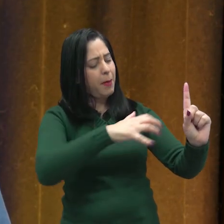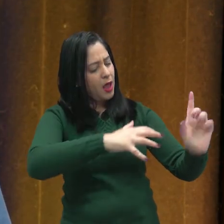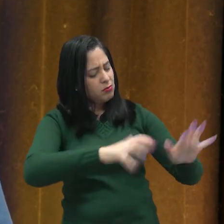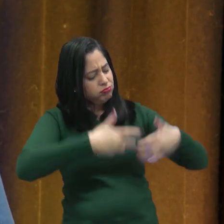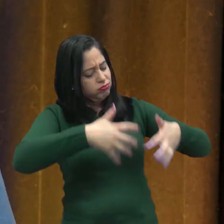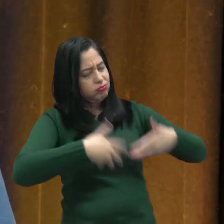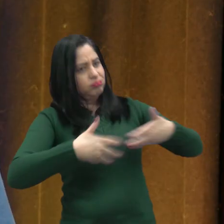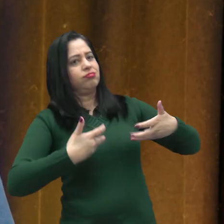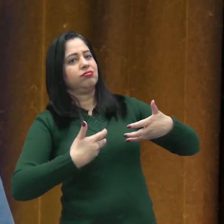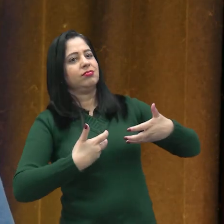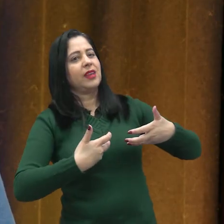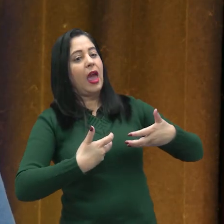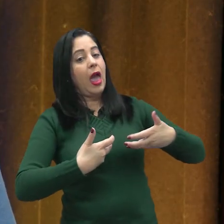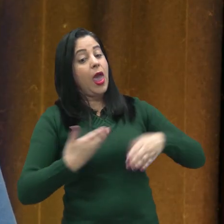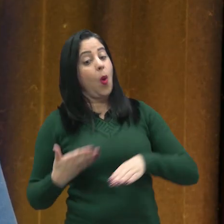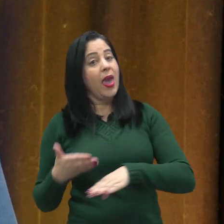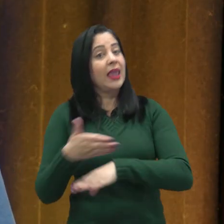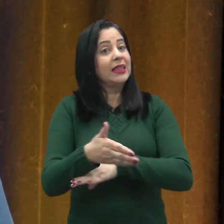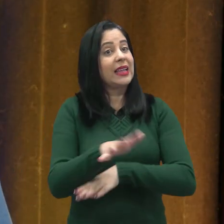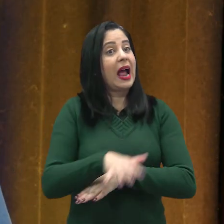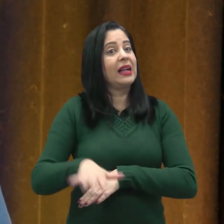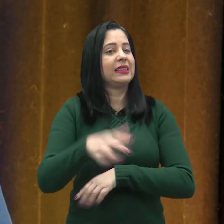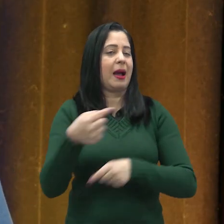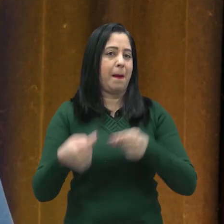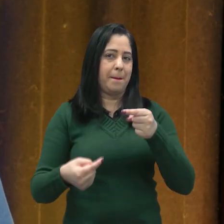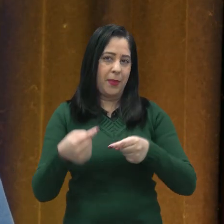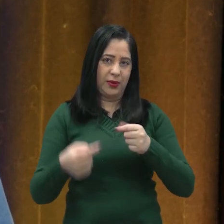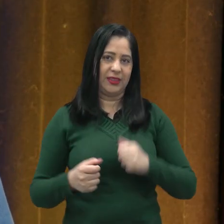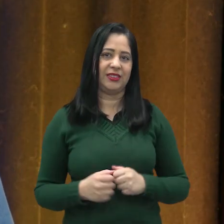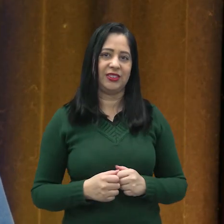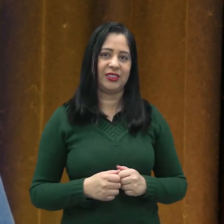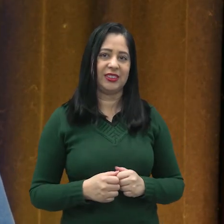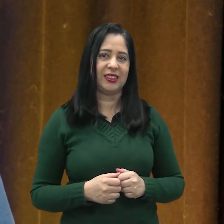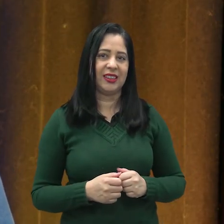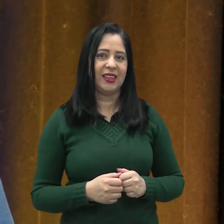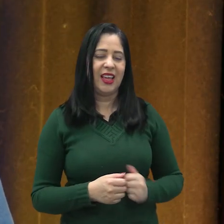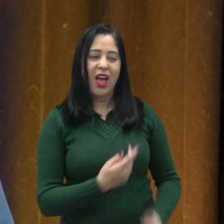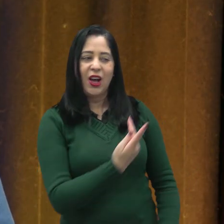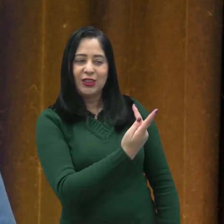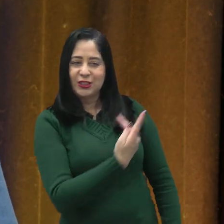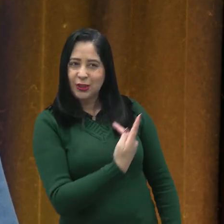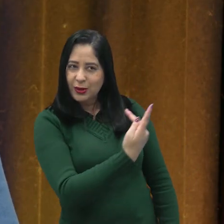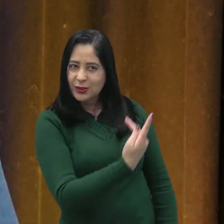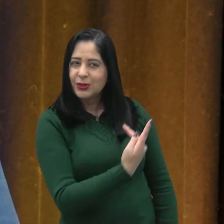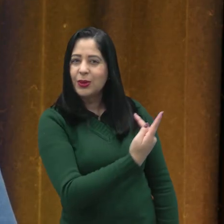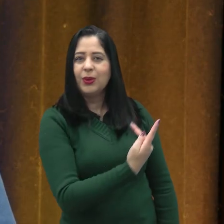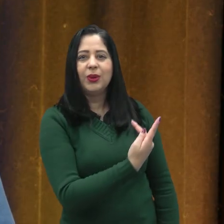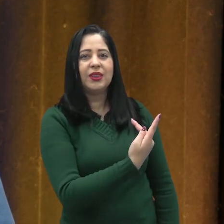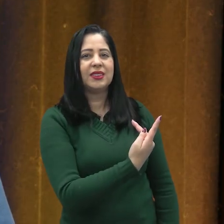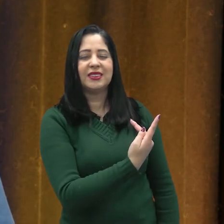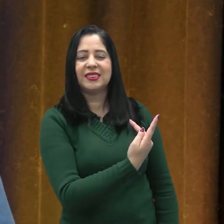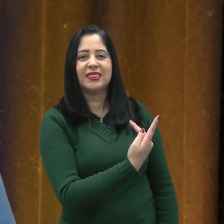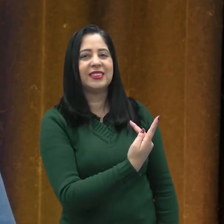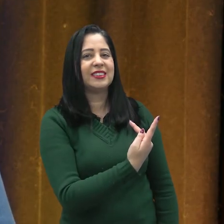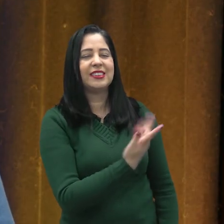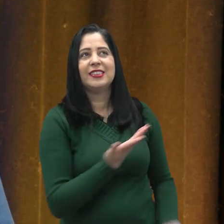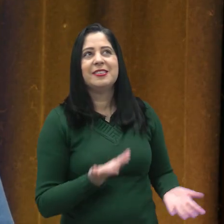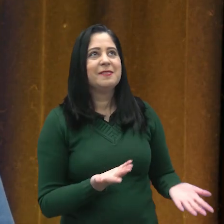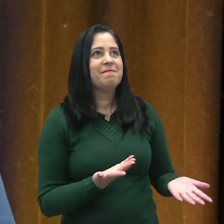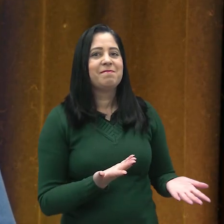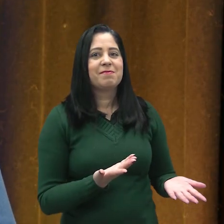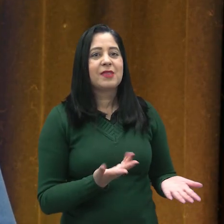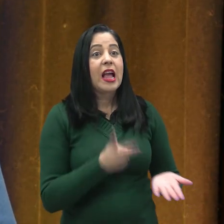mostrou a importância da política, né? E a gente sempre foi, lá com a minha academia, a gente sempre foi uma pessoa